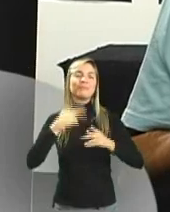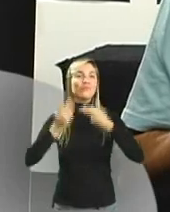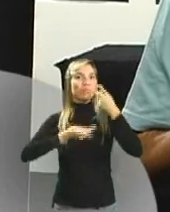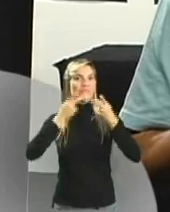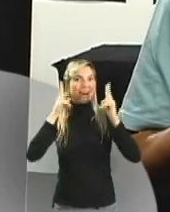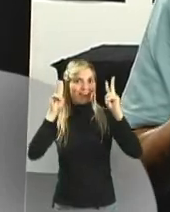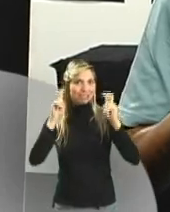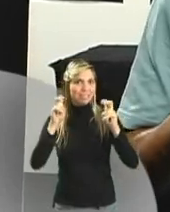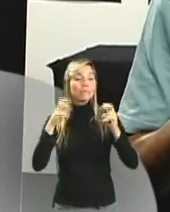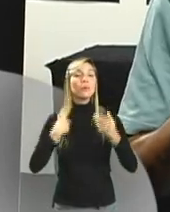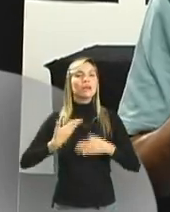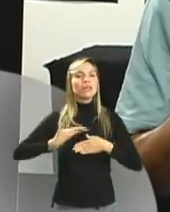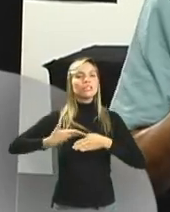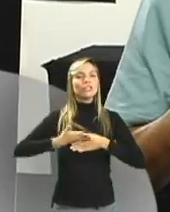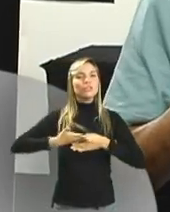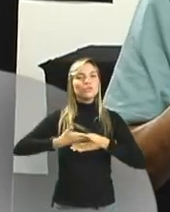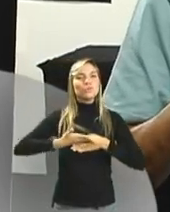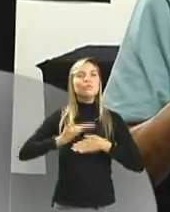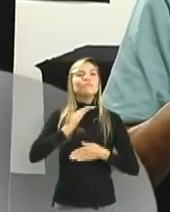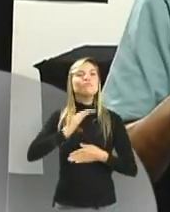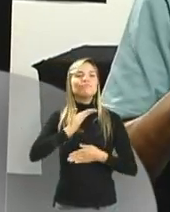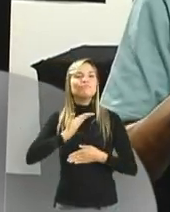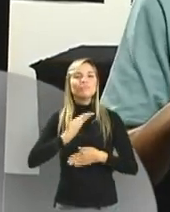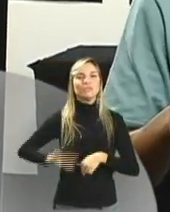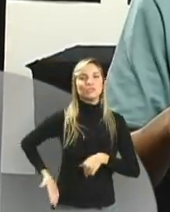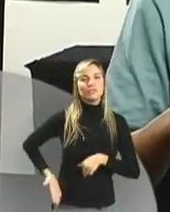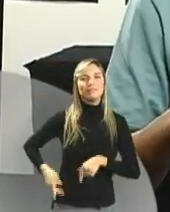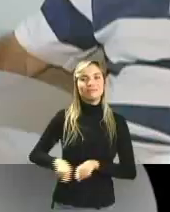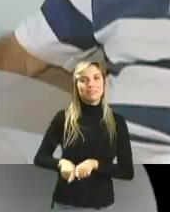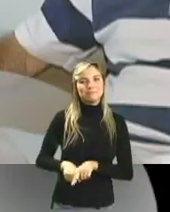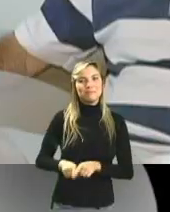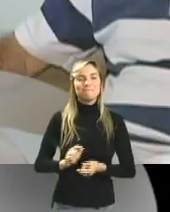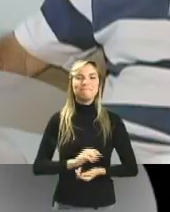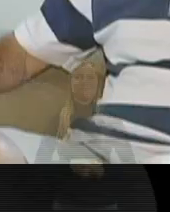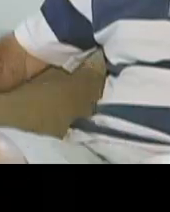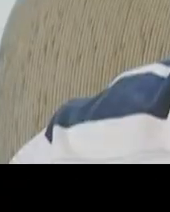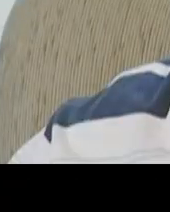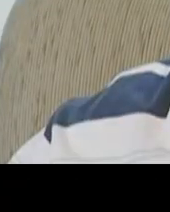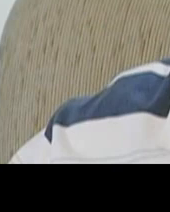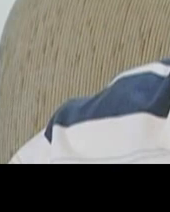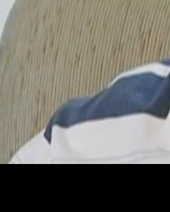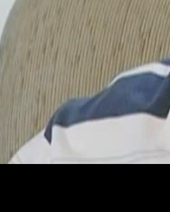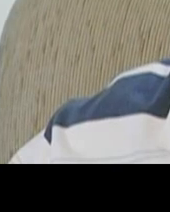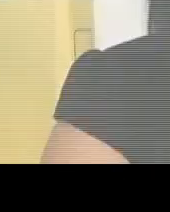razão dessa cirurgia de estomia.